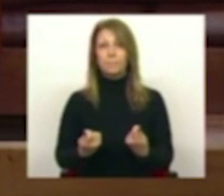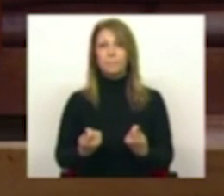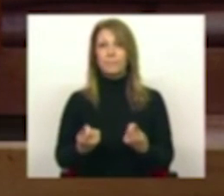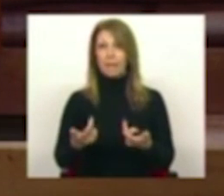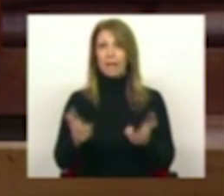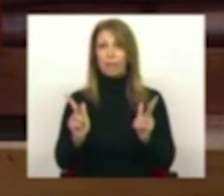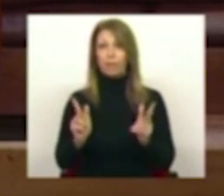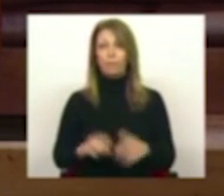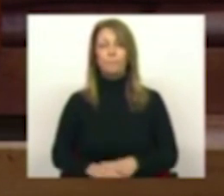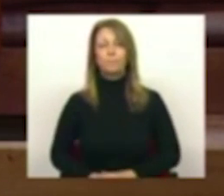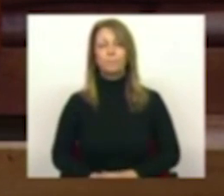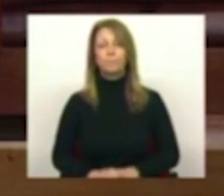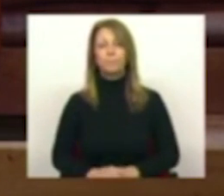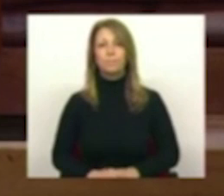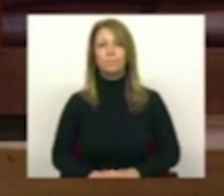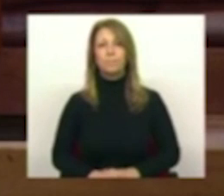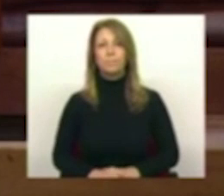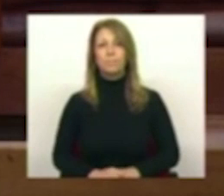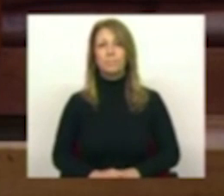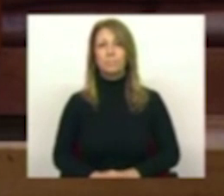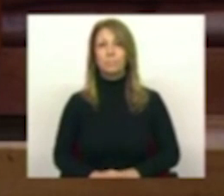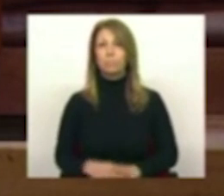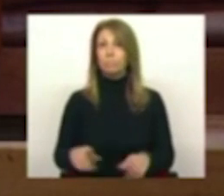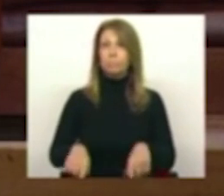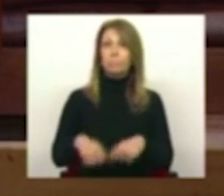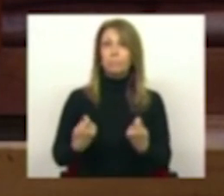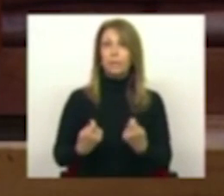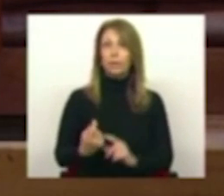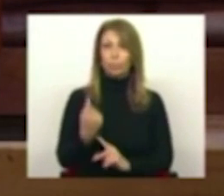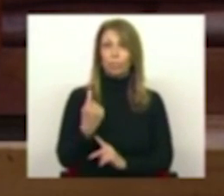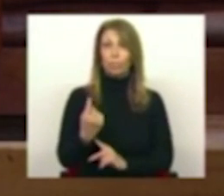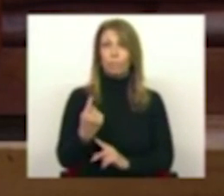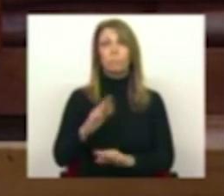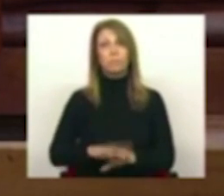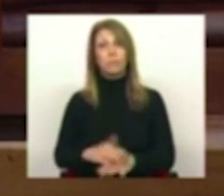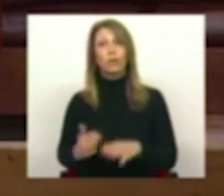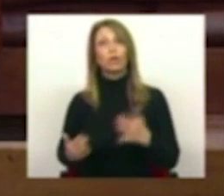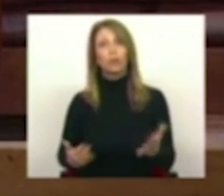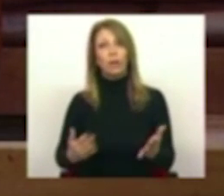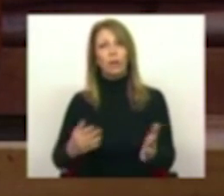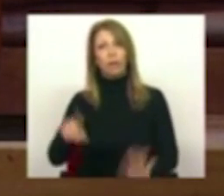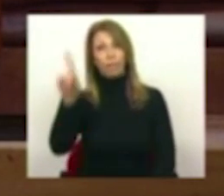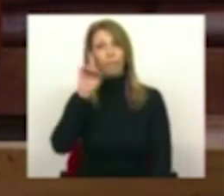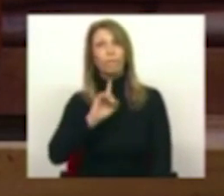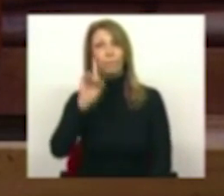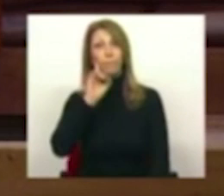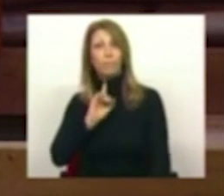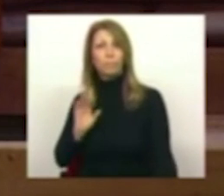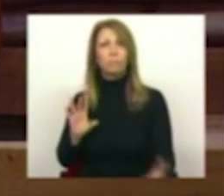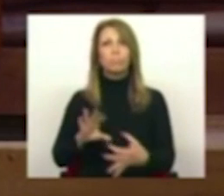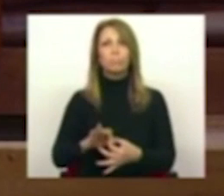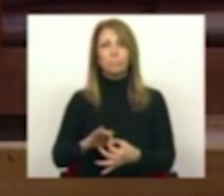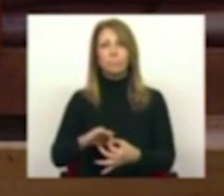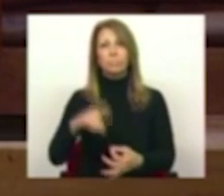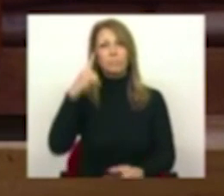Livre, um partido de esquerda feminista,